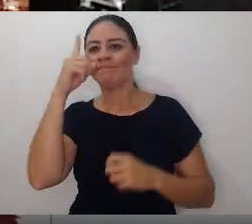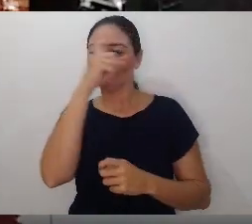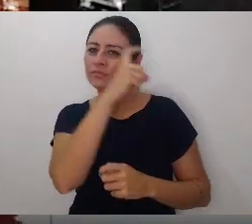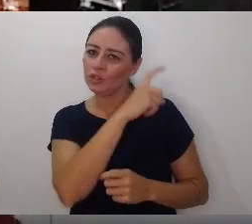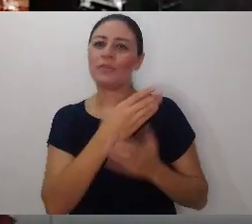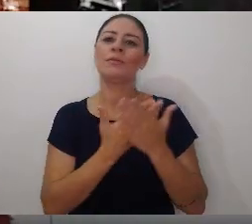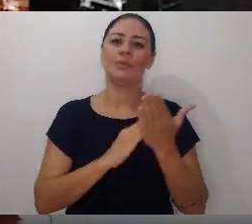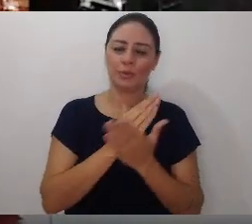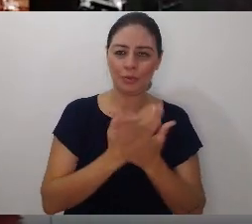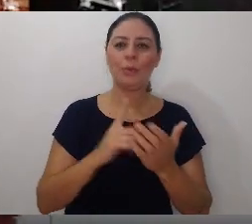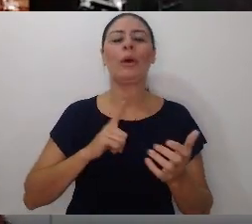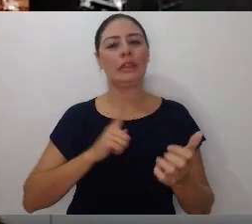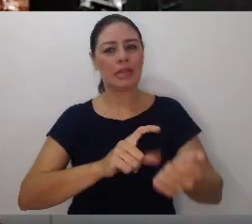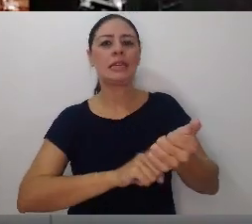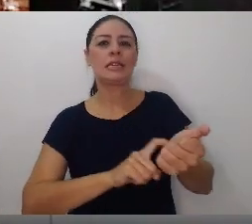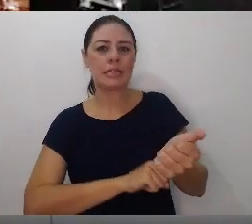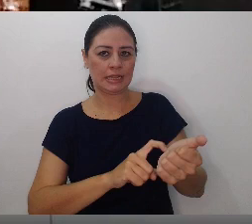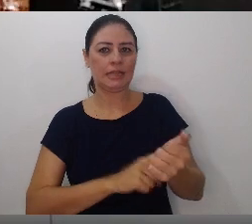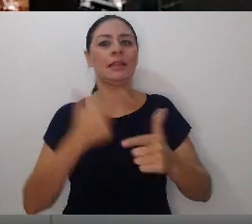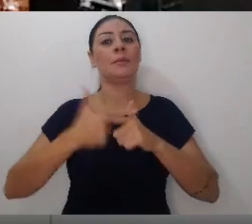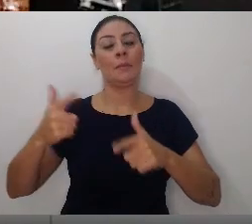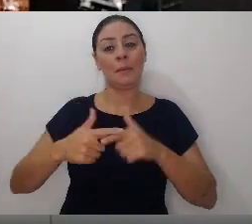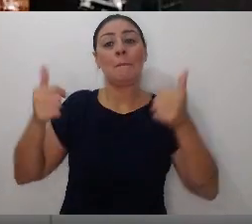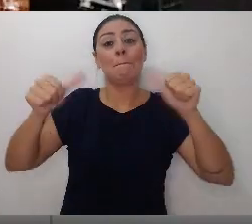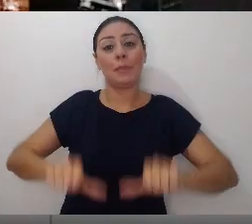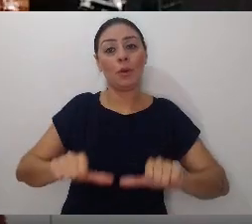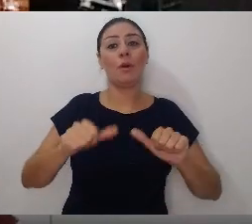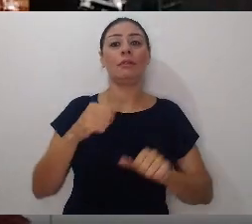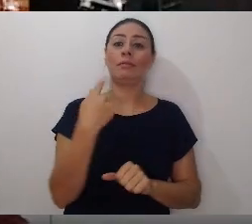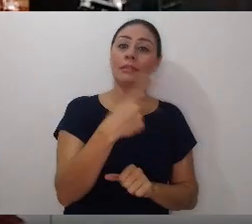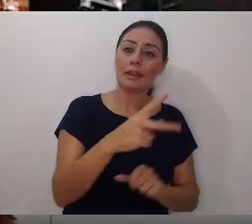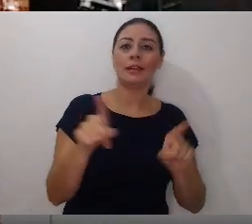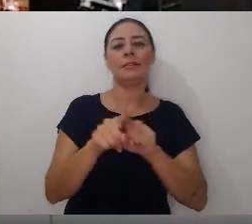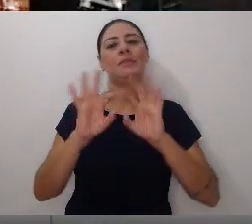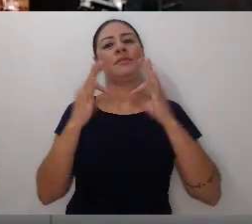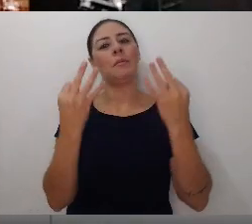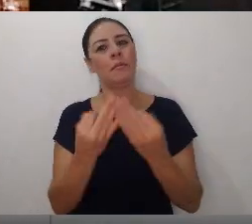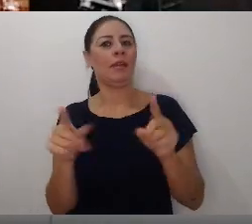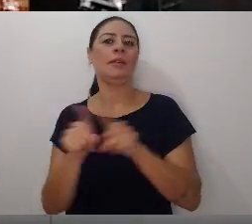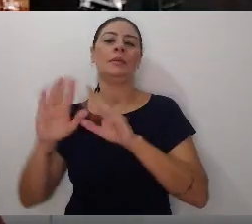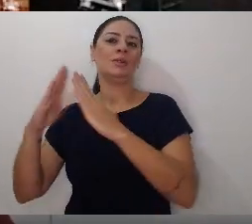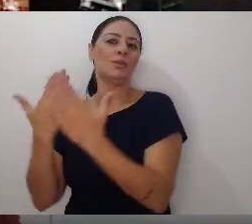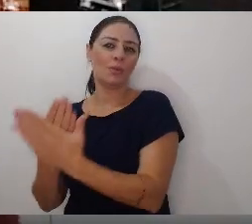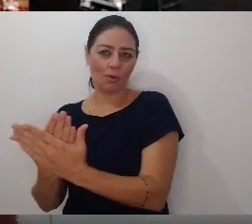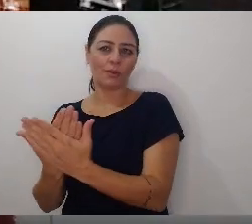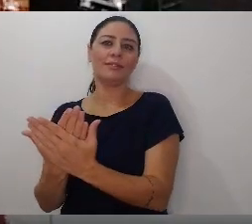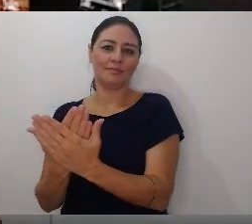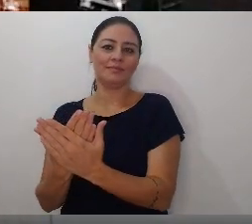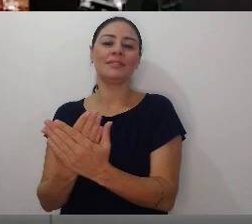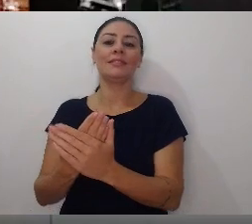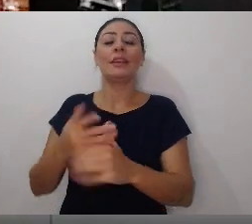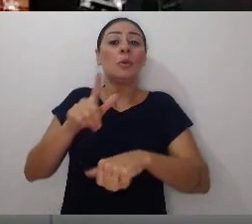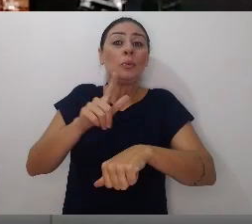que incomoda, é a via aérea, algum problema de via aérea. Então, a criança mais irritada, ela causa mais problema para ela, para a família,